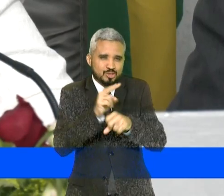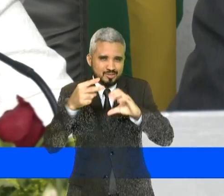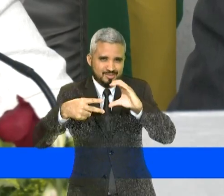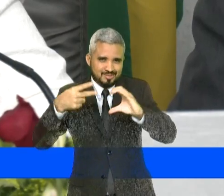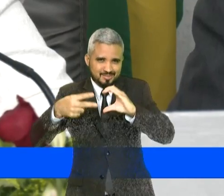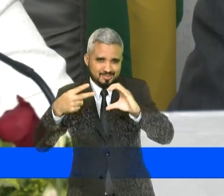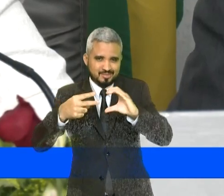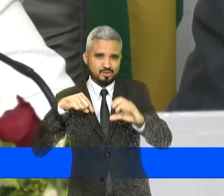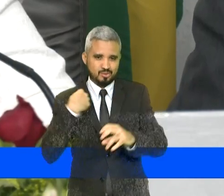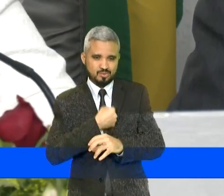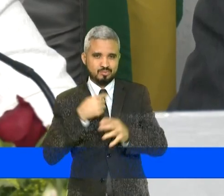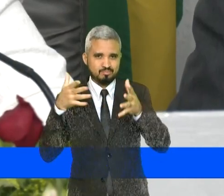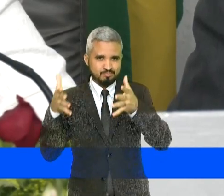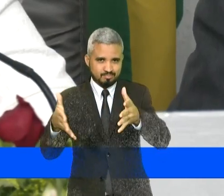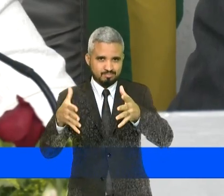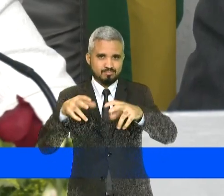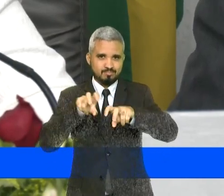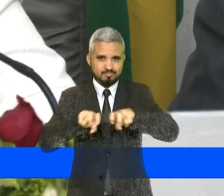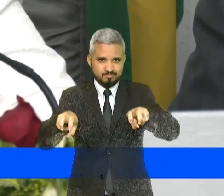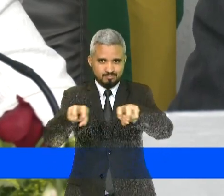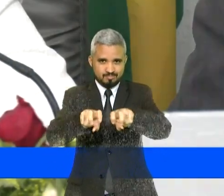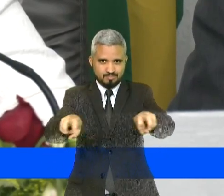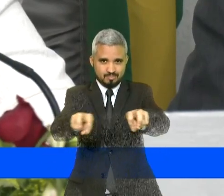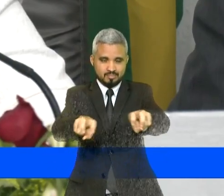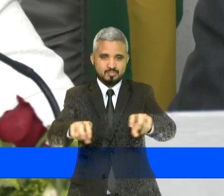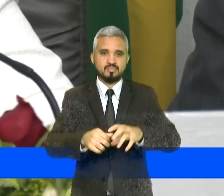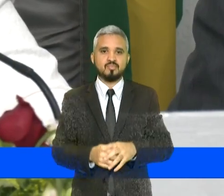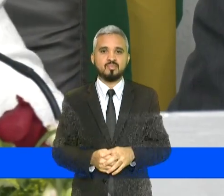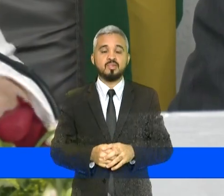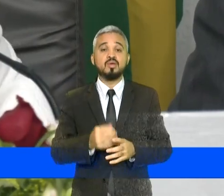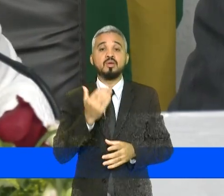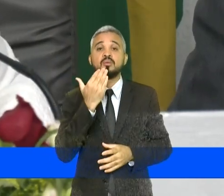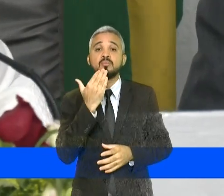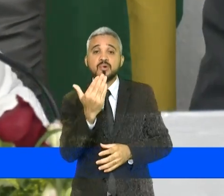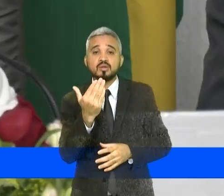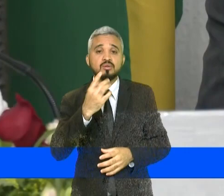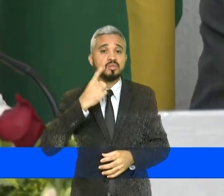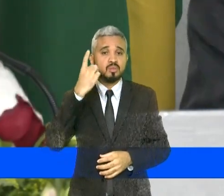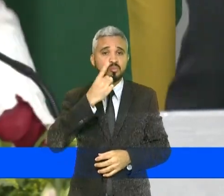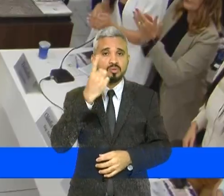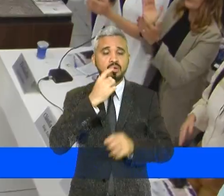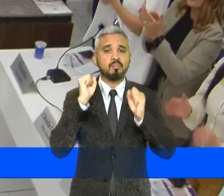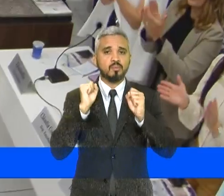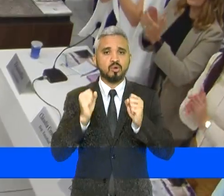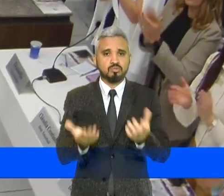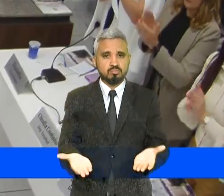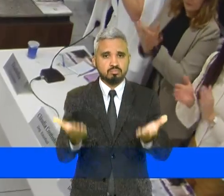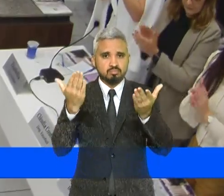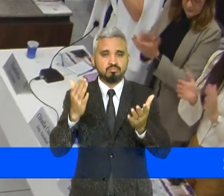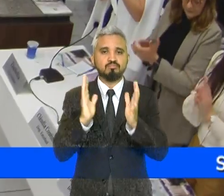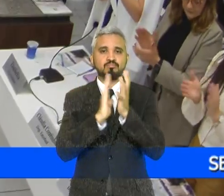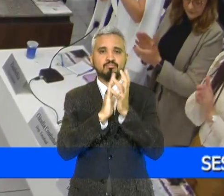convido os nossos deputados para a gente ir de pé dar uma salva de palmas para os nossos vereadores.